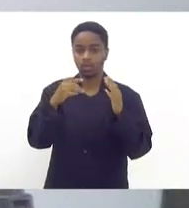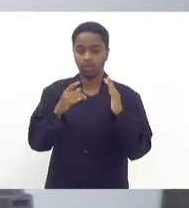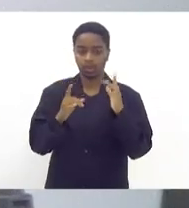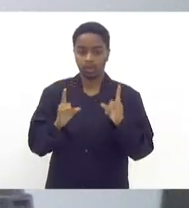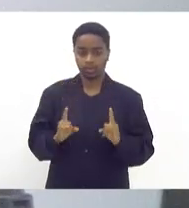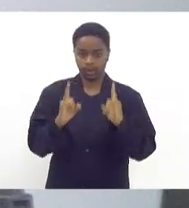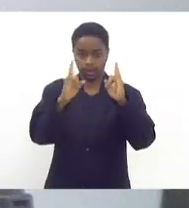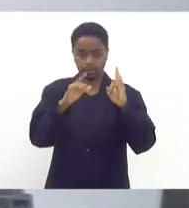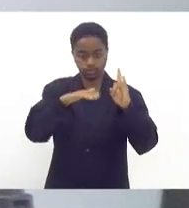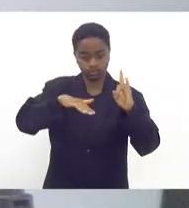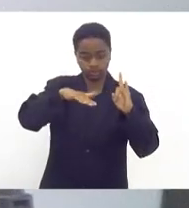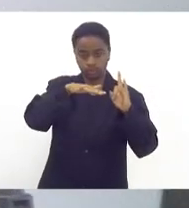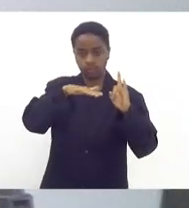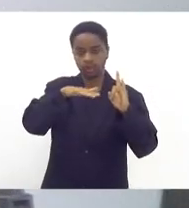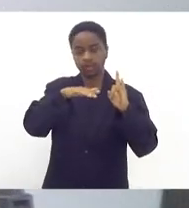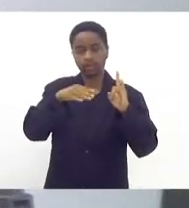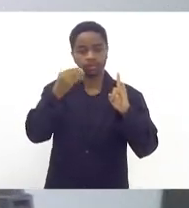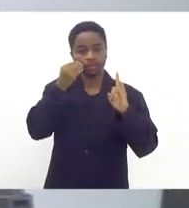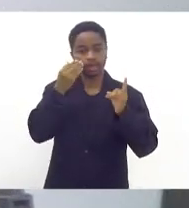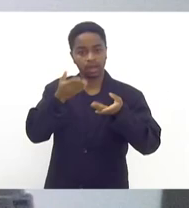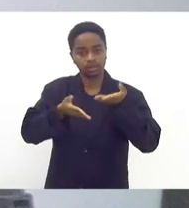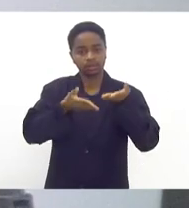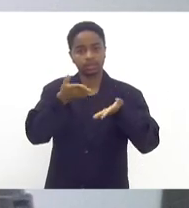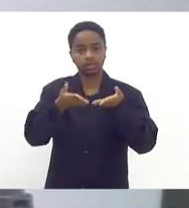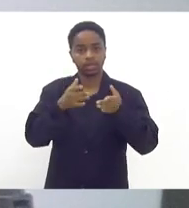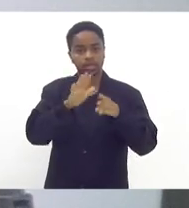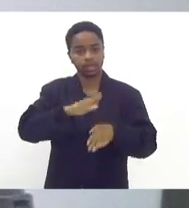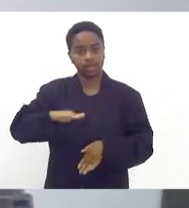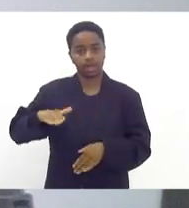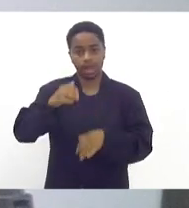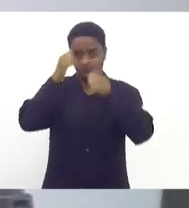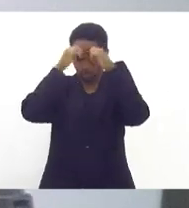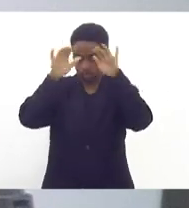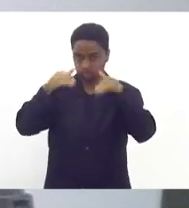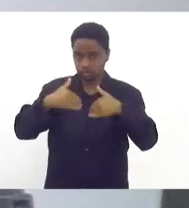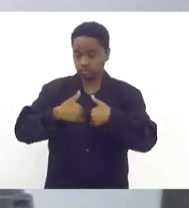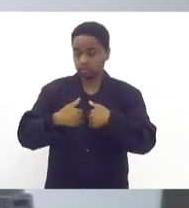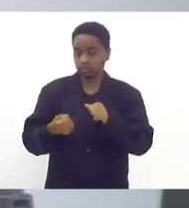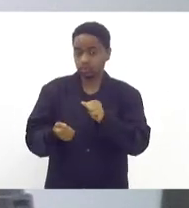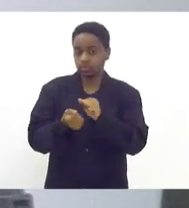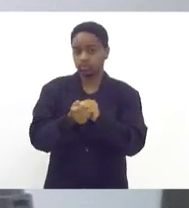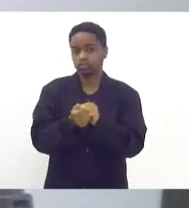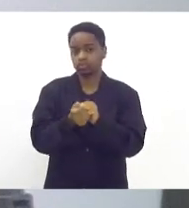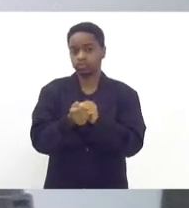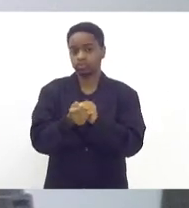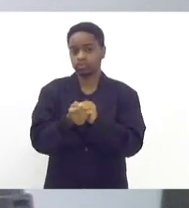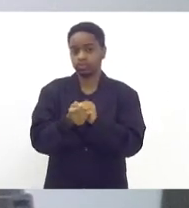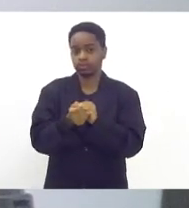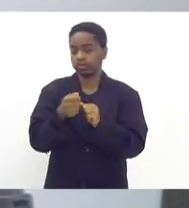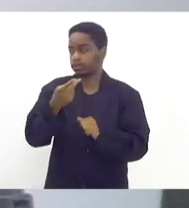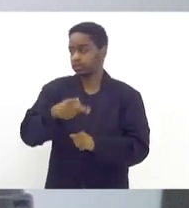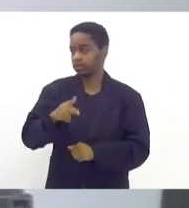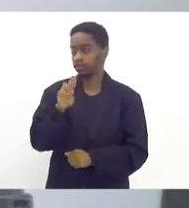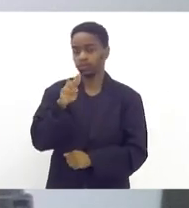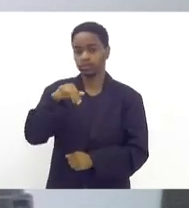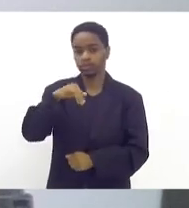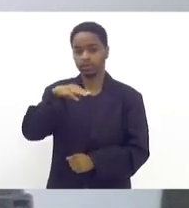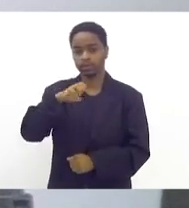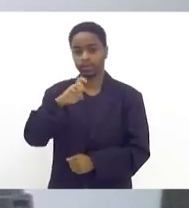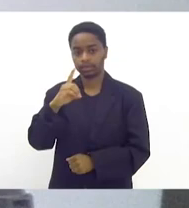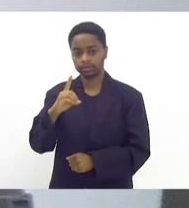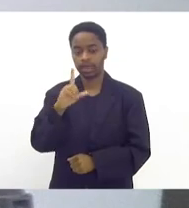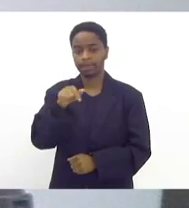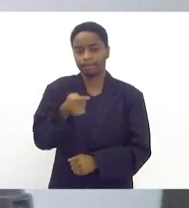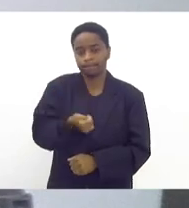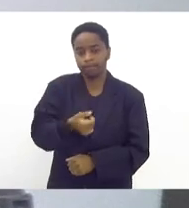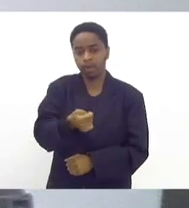e esses autistas que fazem parte do plano de saúde da Unimed Volta Redonda ainda é muito pouco mas é